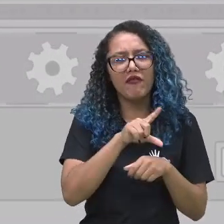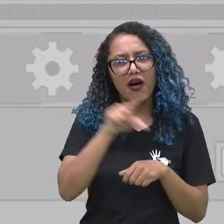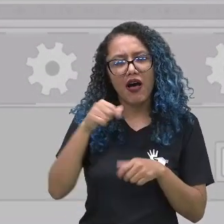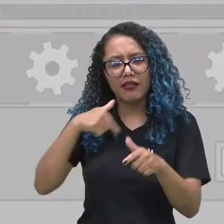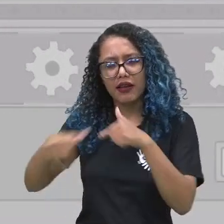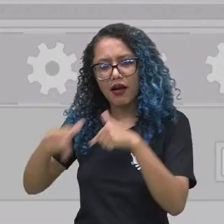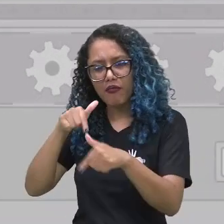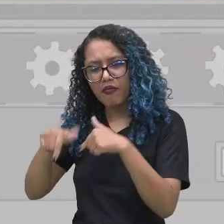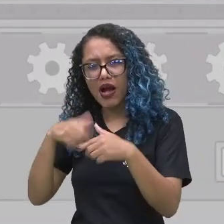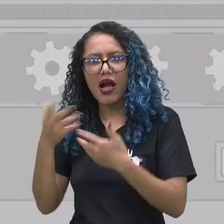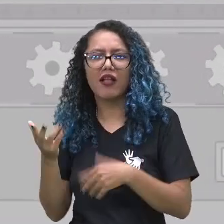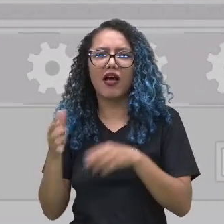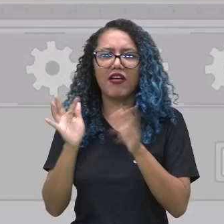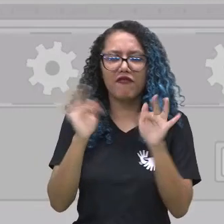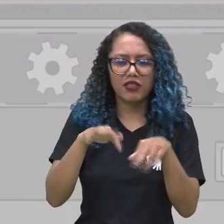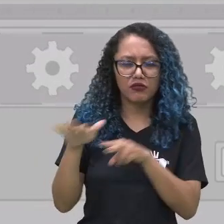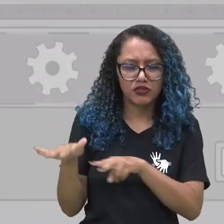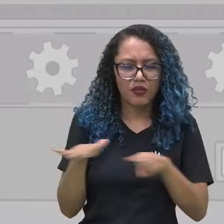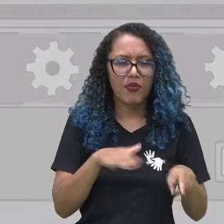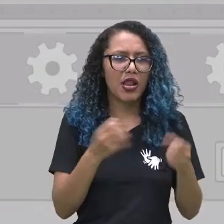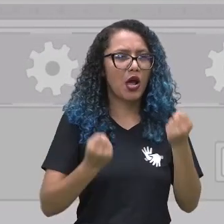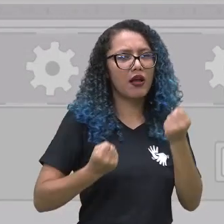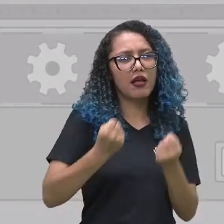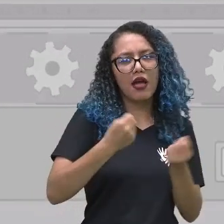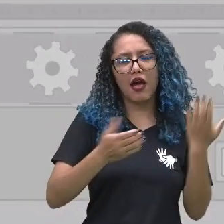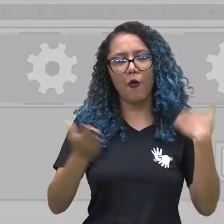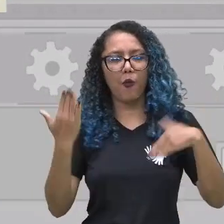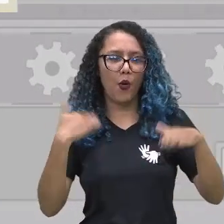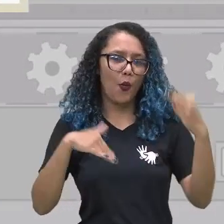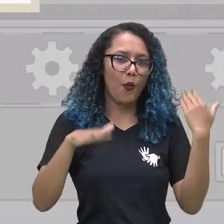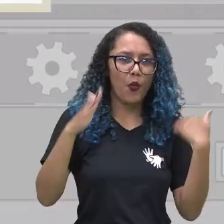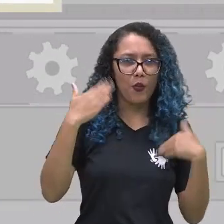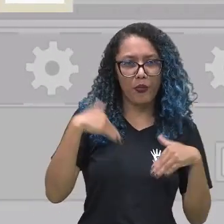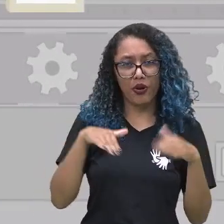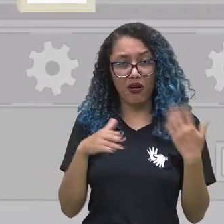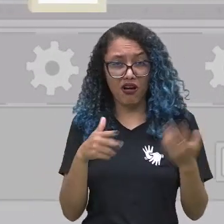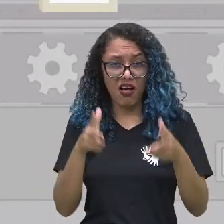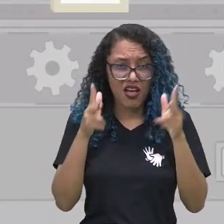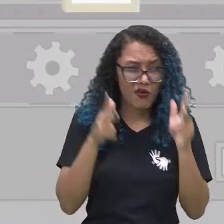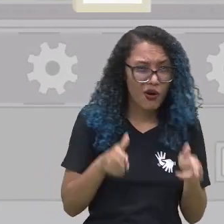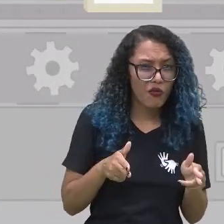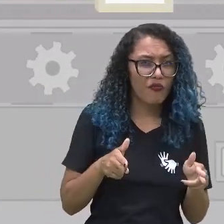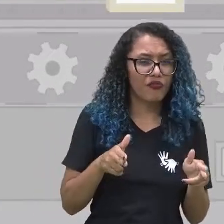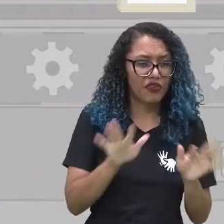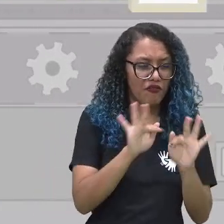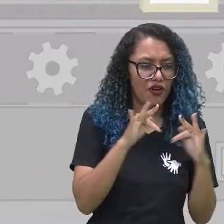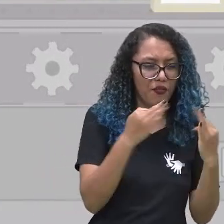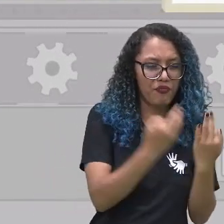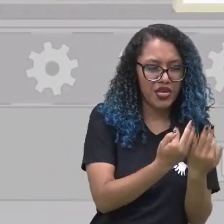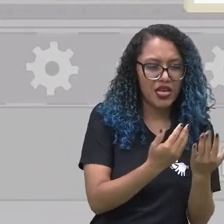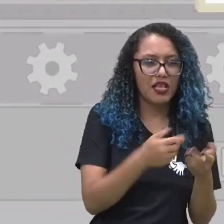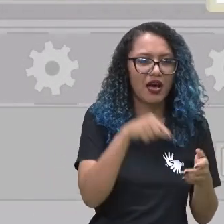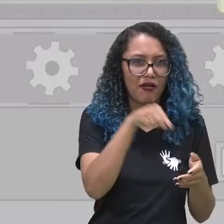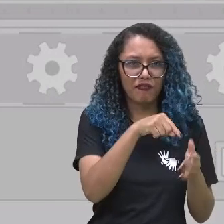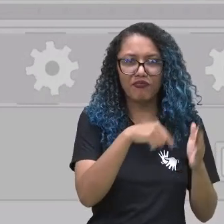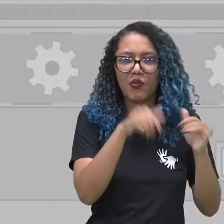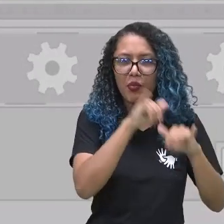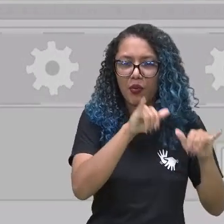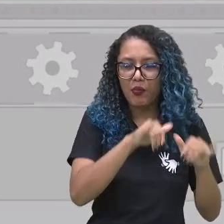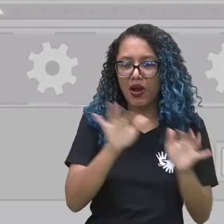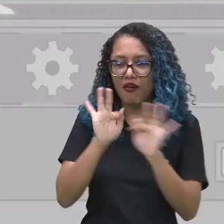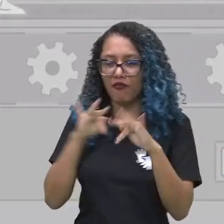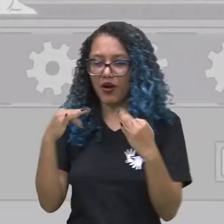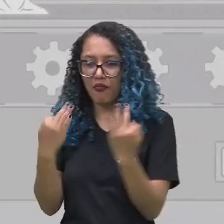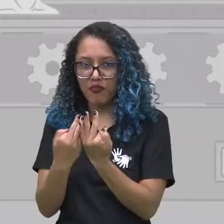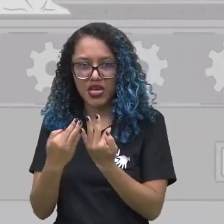têm o carro para passear, né? Então é essa a realidade, é assim que funciona, é assim mesmo, né? A realidade da vida de